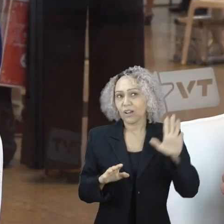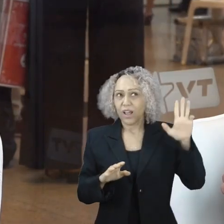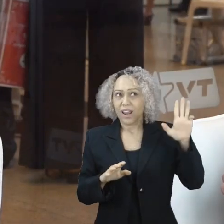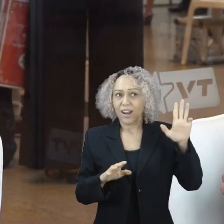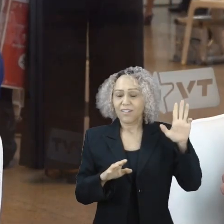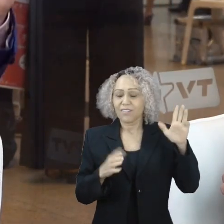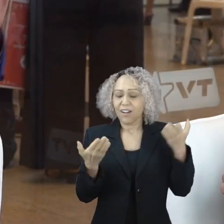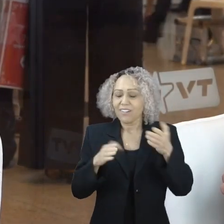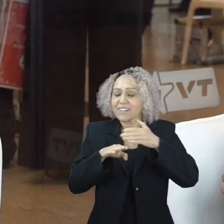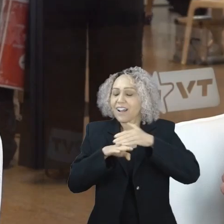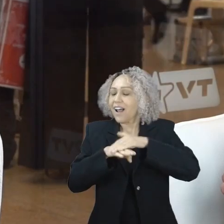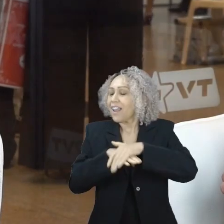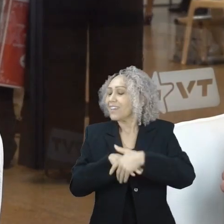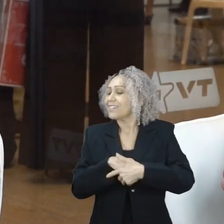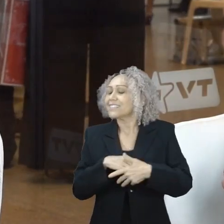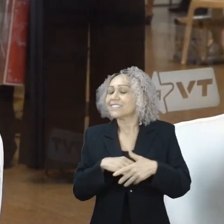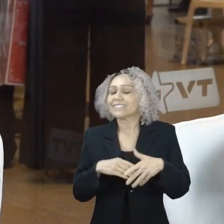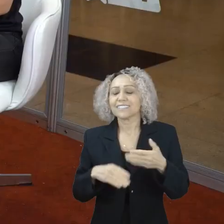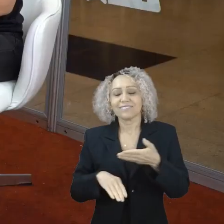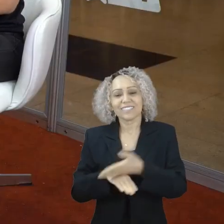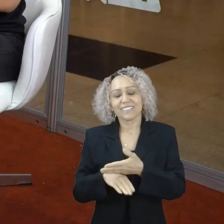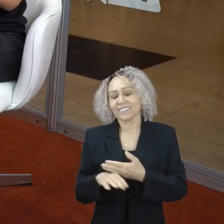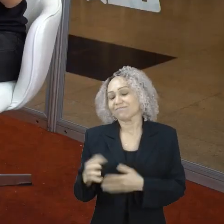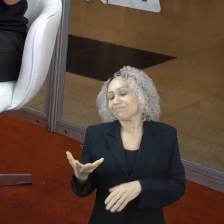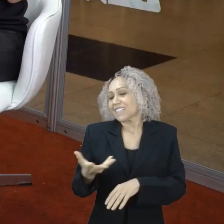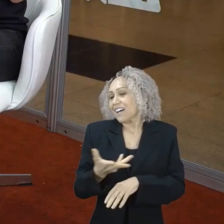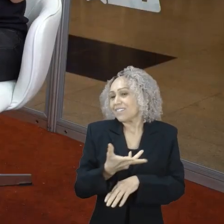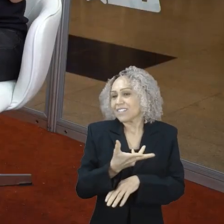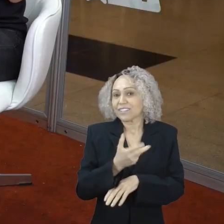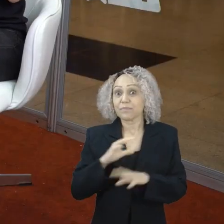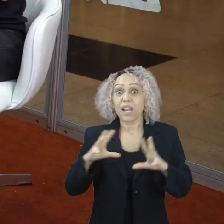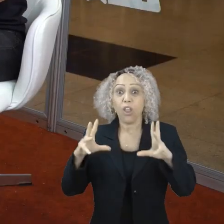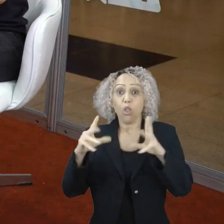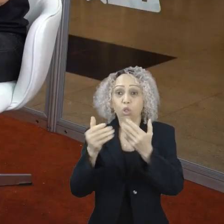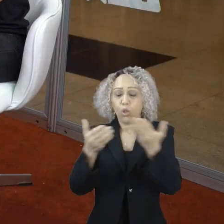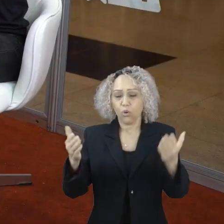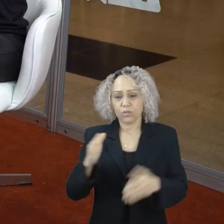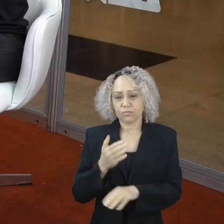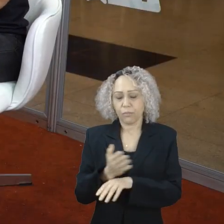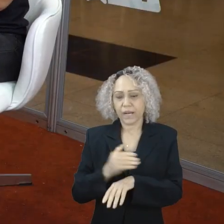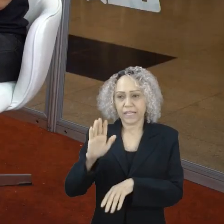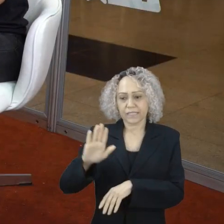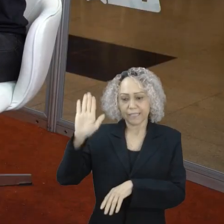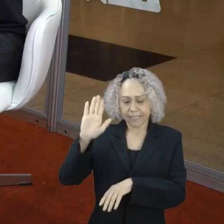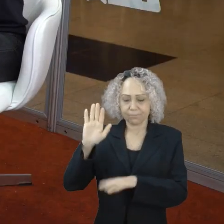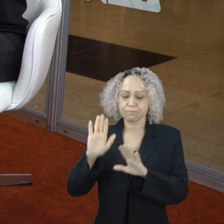recado para toda a militância, para todos os pré-candidatos. Secretário, queria que a gente falasse também um pouquinho sobre a